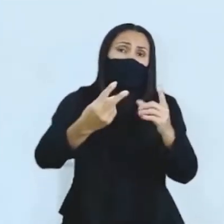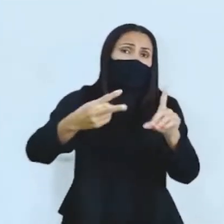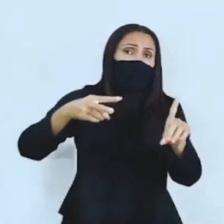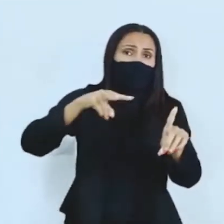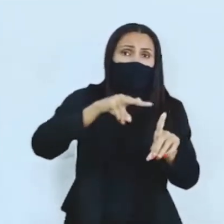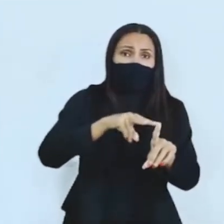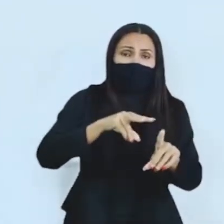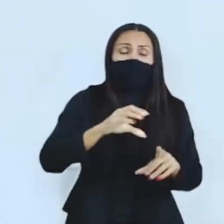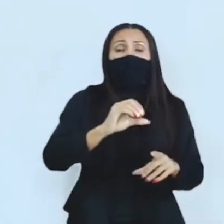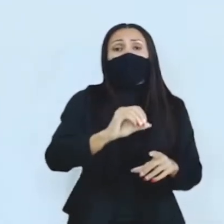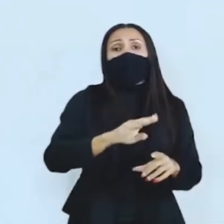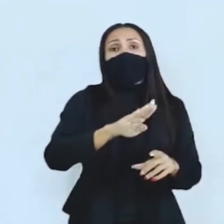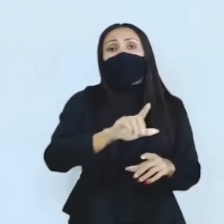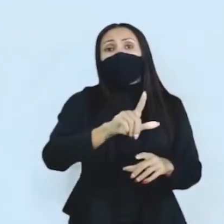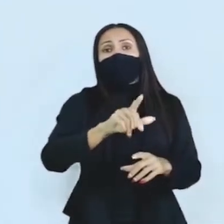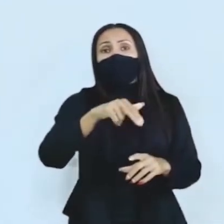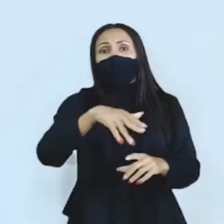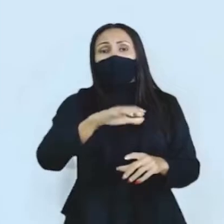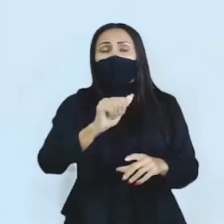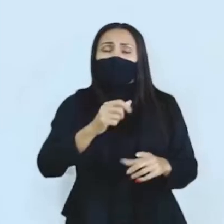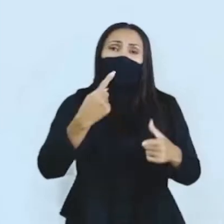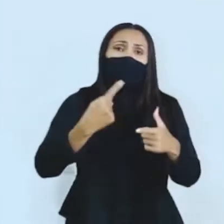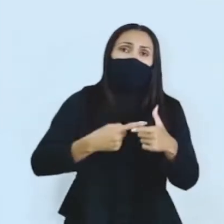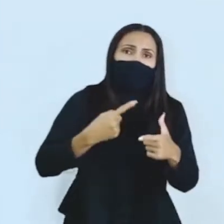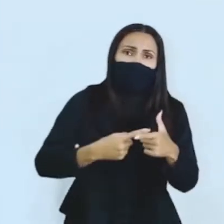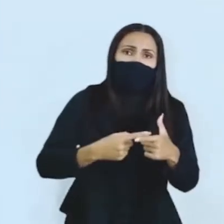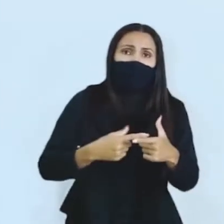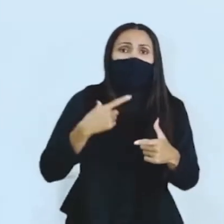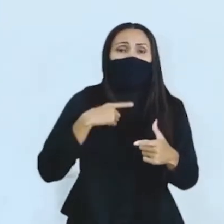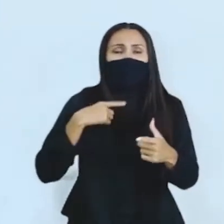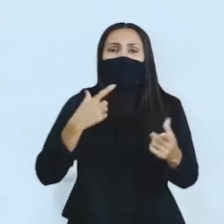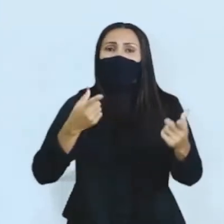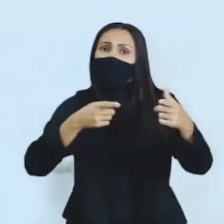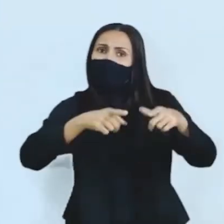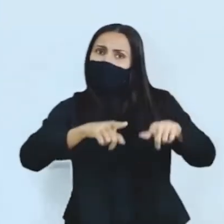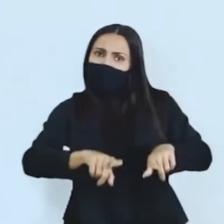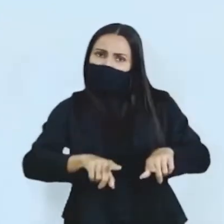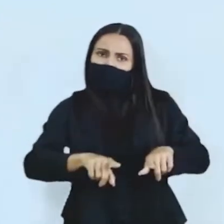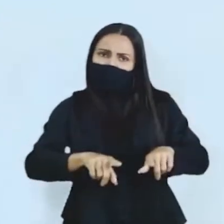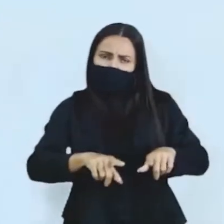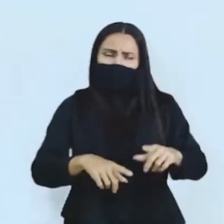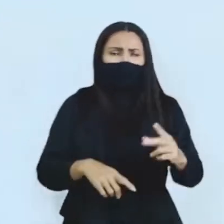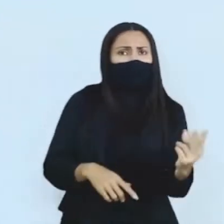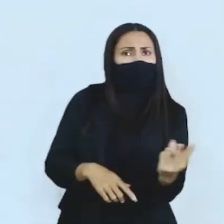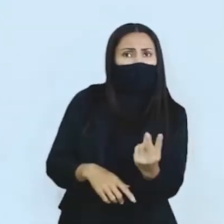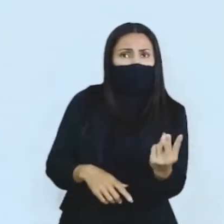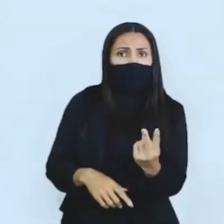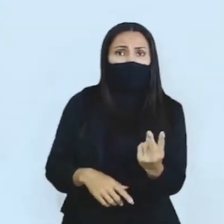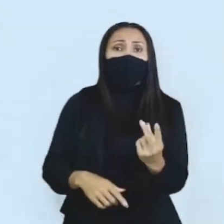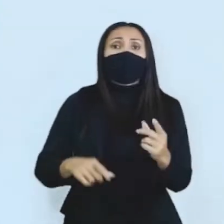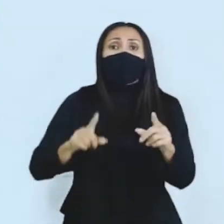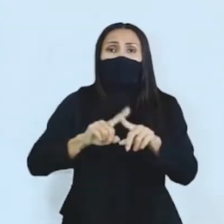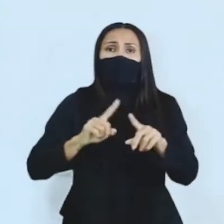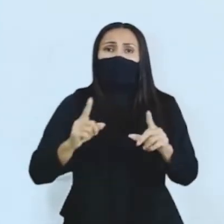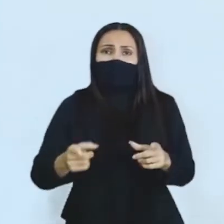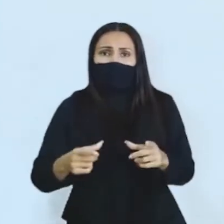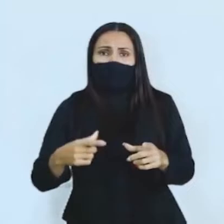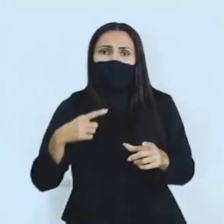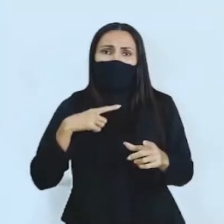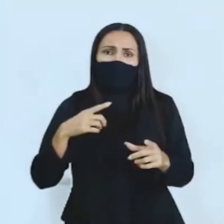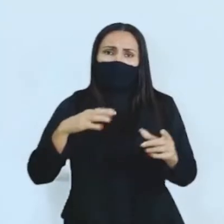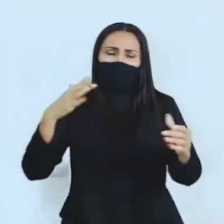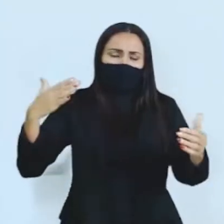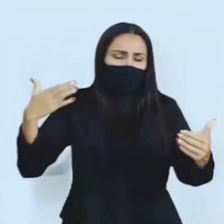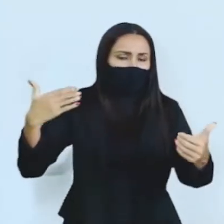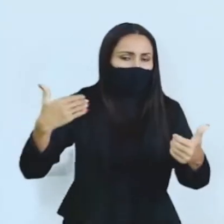cilíndrica oblíqua. Por quê? Porque ela tem as projetantes paralelas entre si, mas essas projetantes, quando tocam o plano de